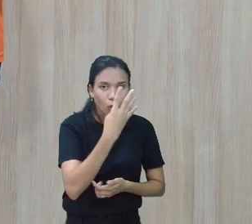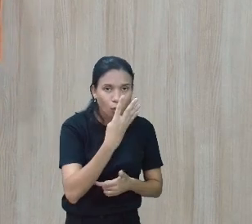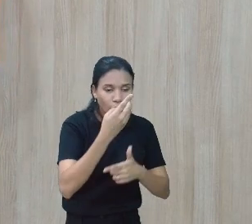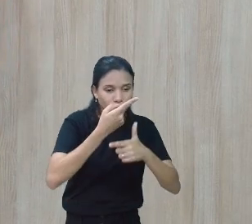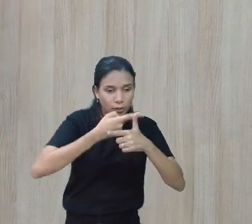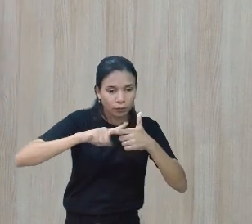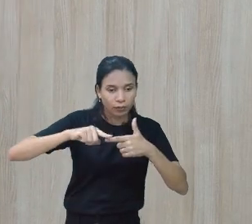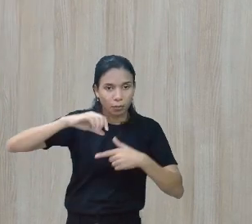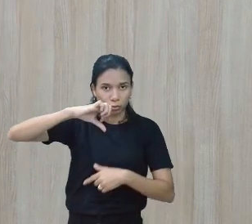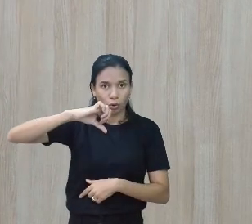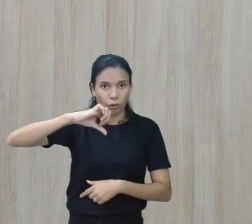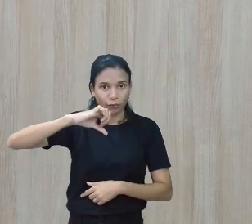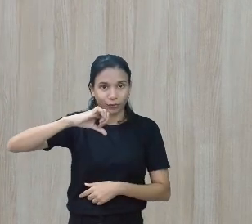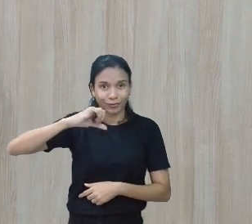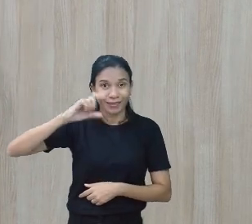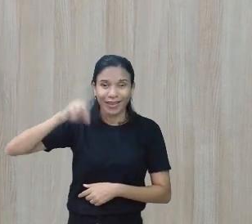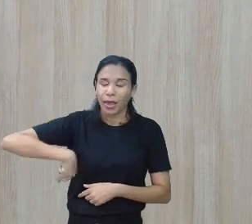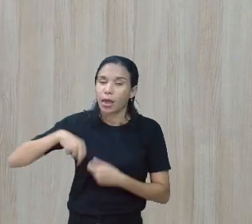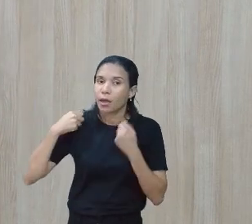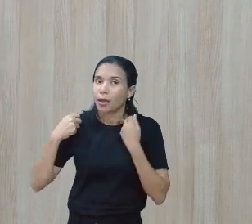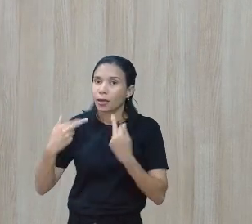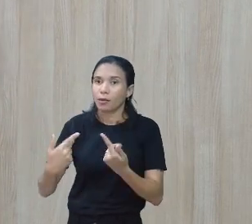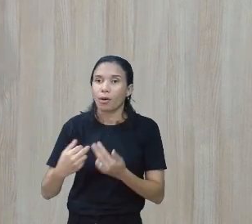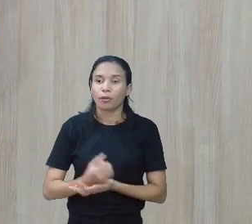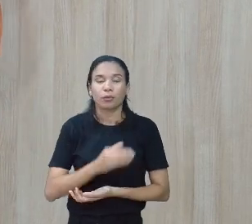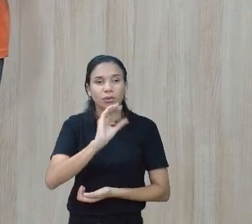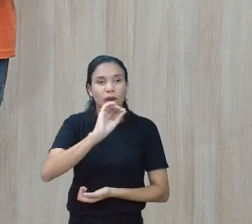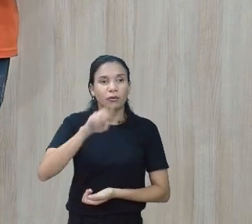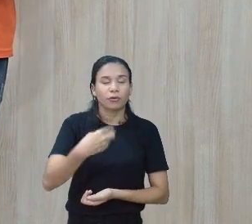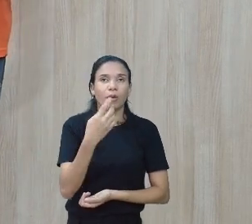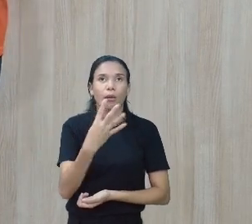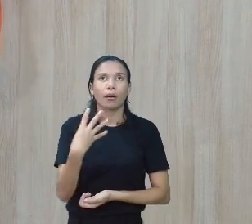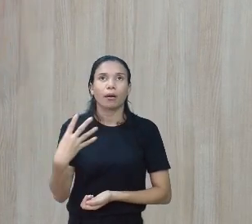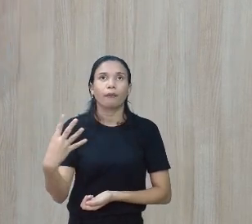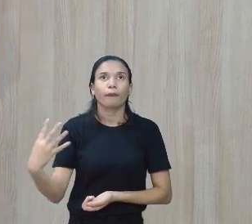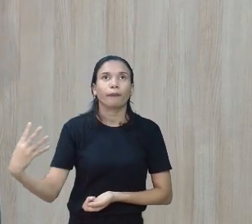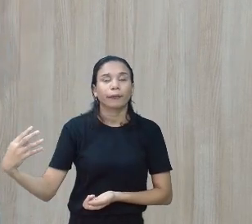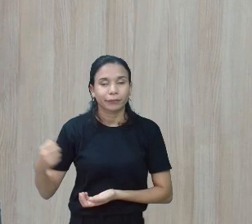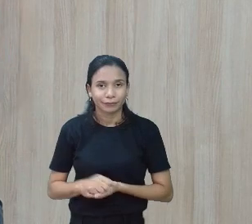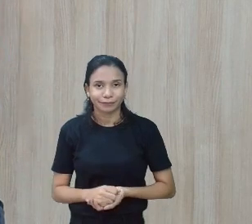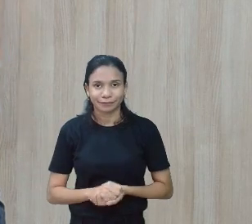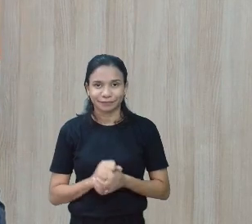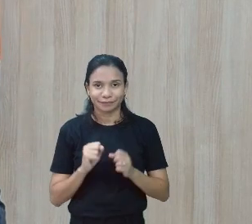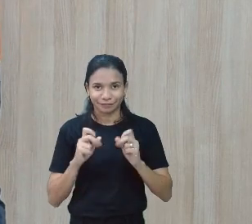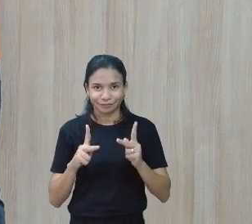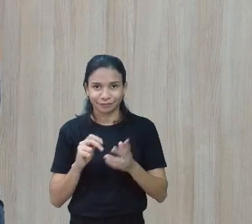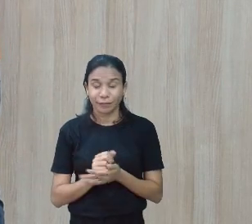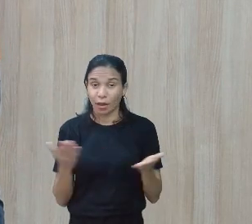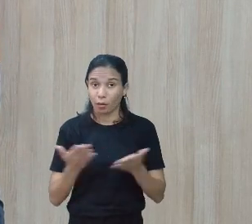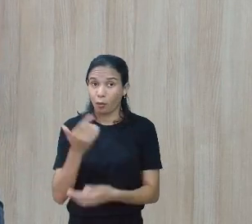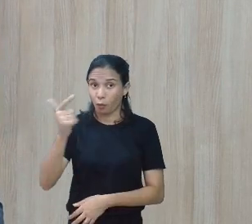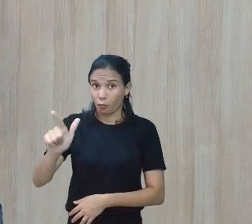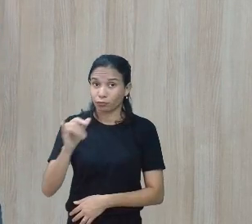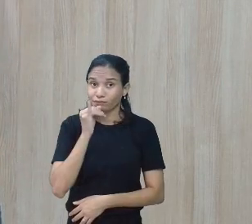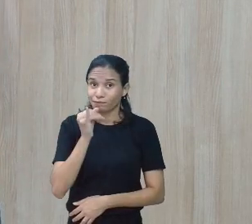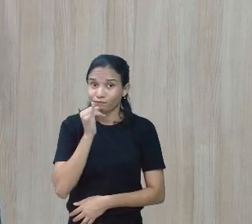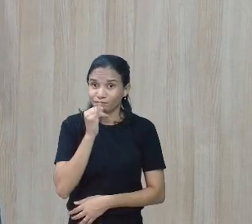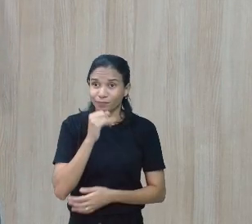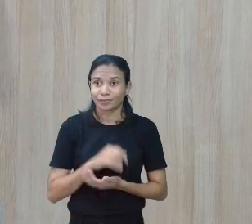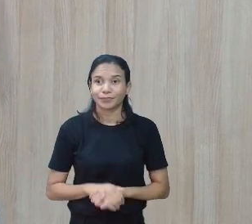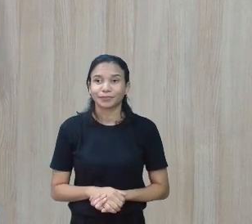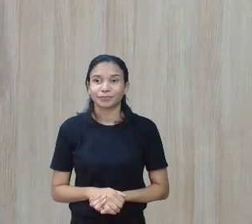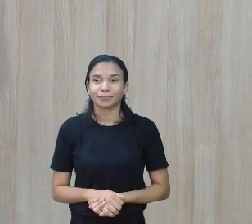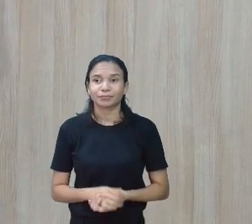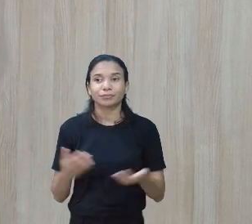dividido por 9. Vê se não vai dar 0,4444, tá? Bora ver um outro exemplo para reforçar.